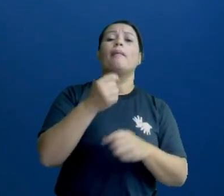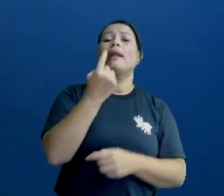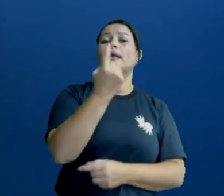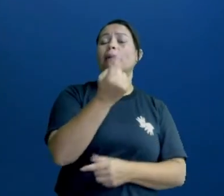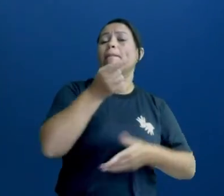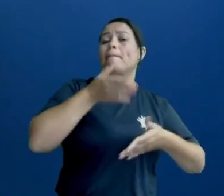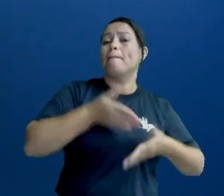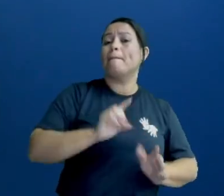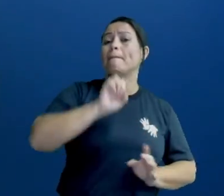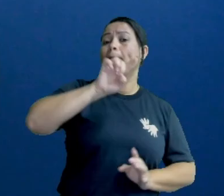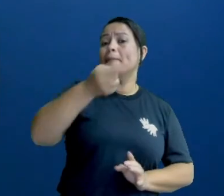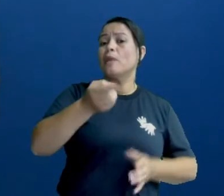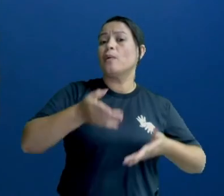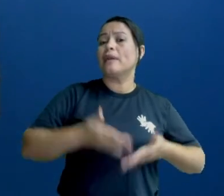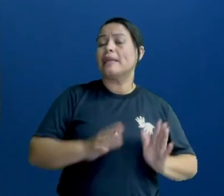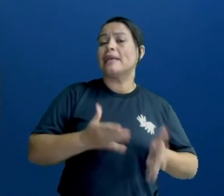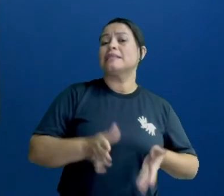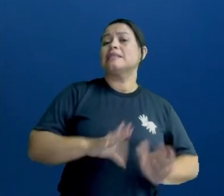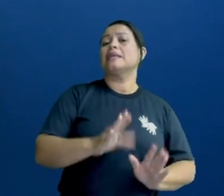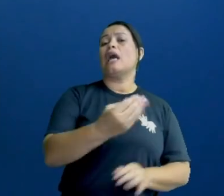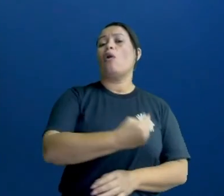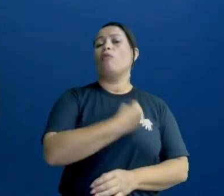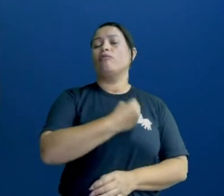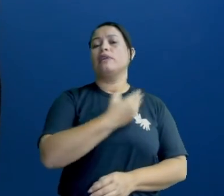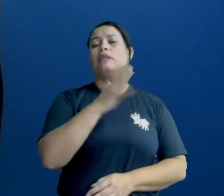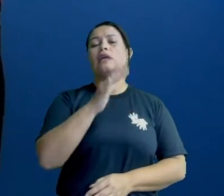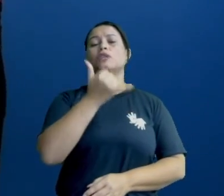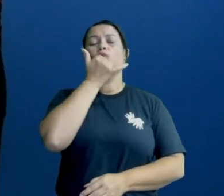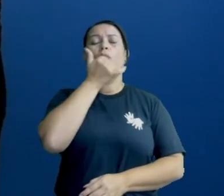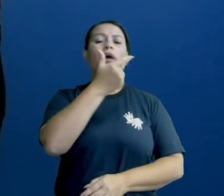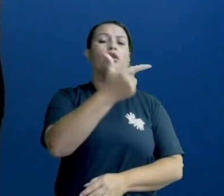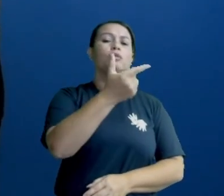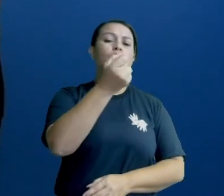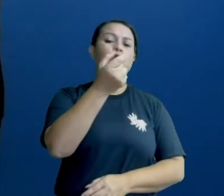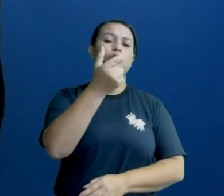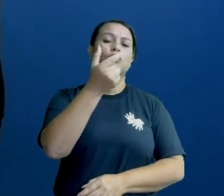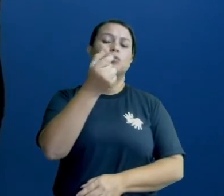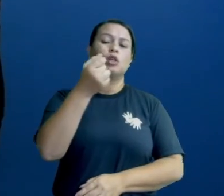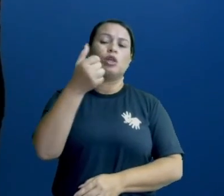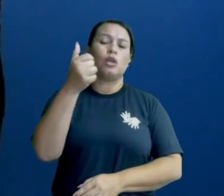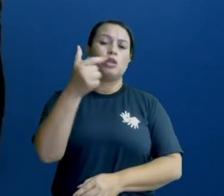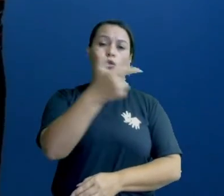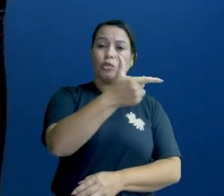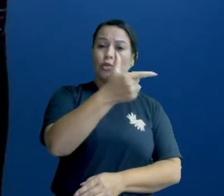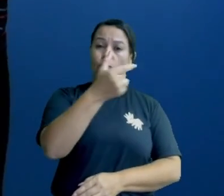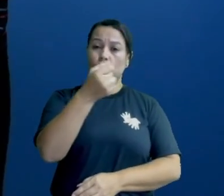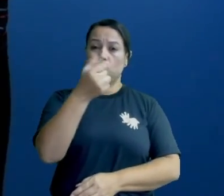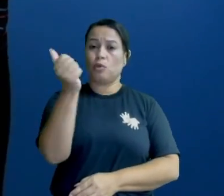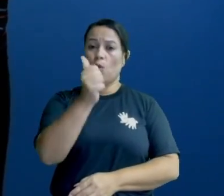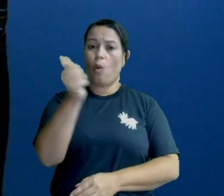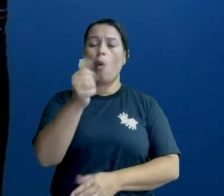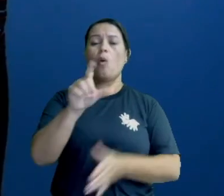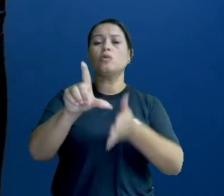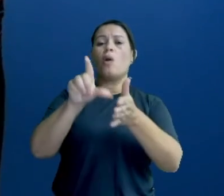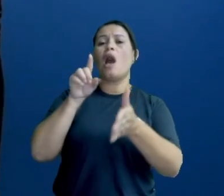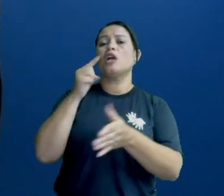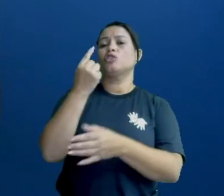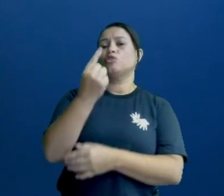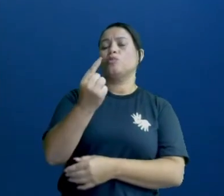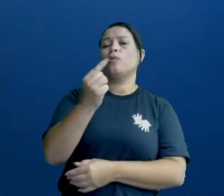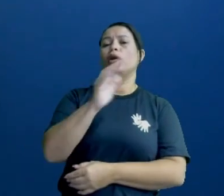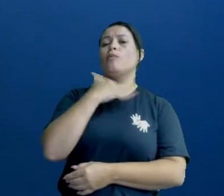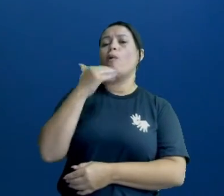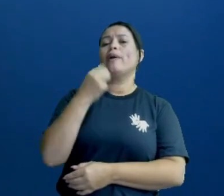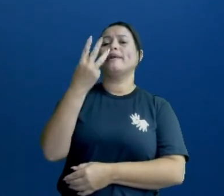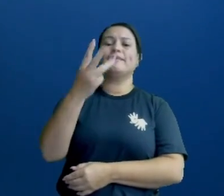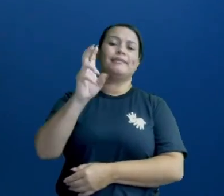com vida, né, em 2001, 35 crianças dessas morriam antes de completar 1 ano. Então, isso